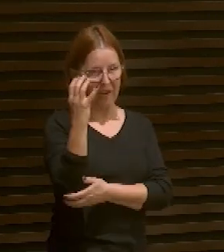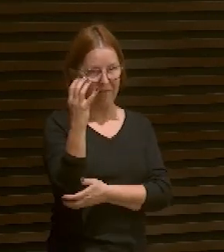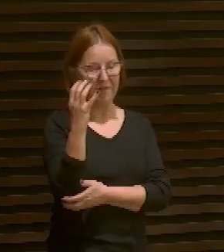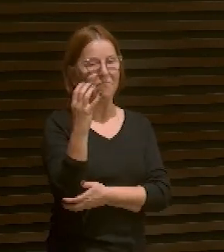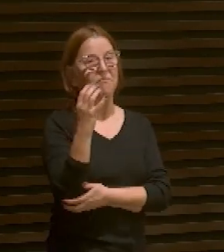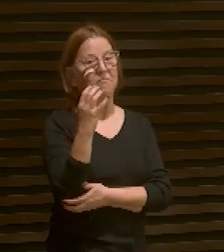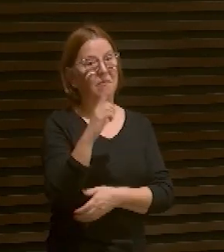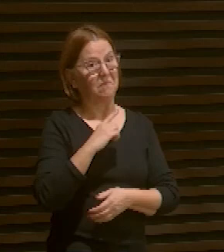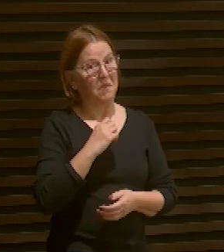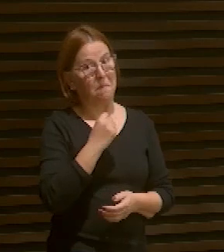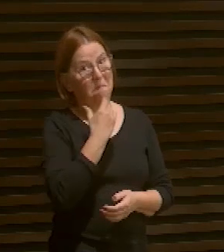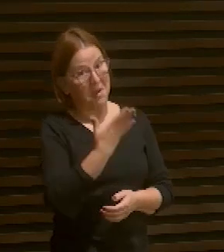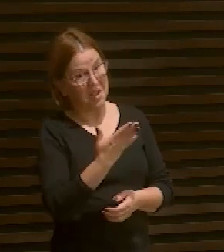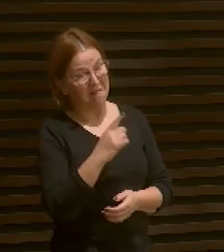mal.